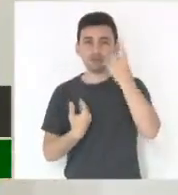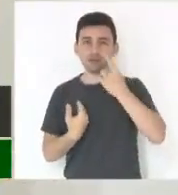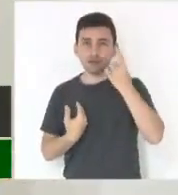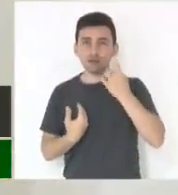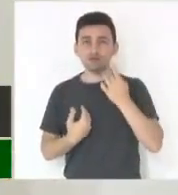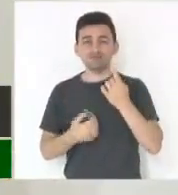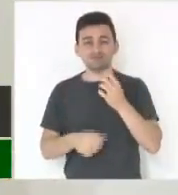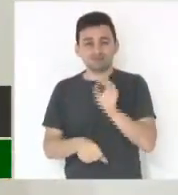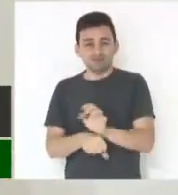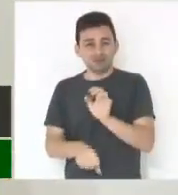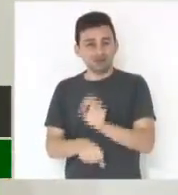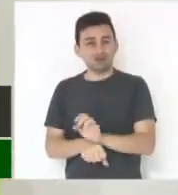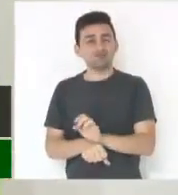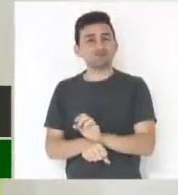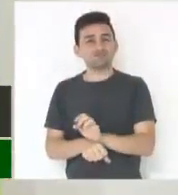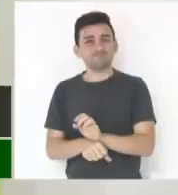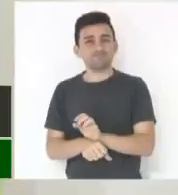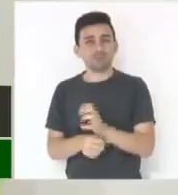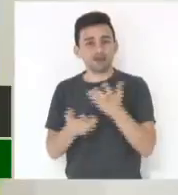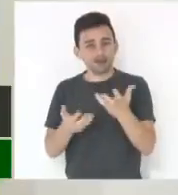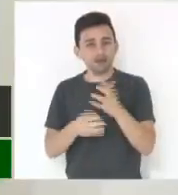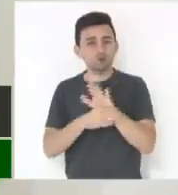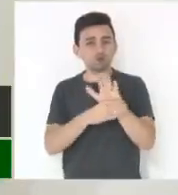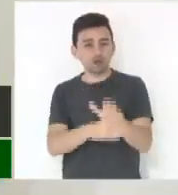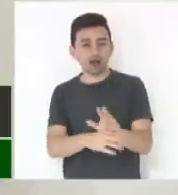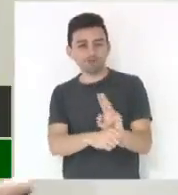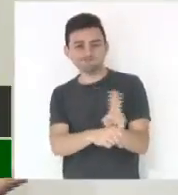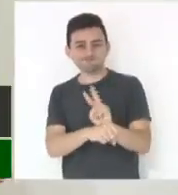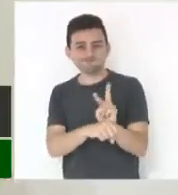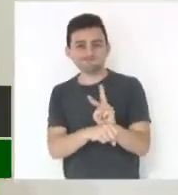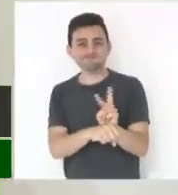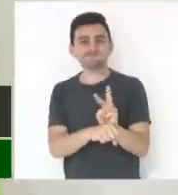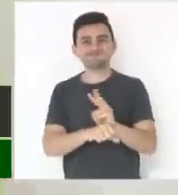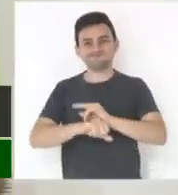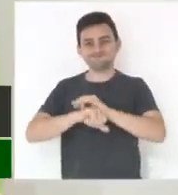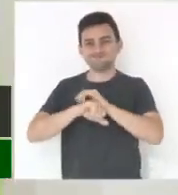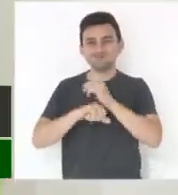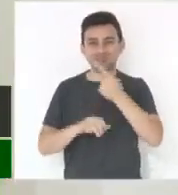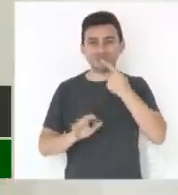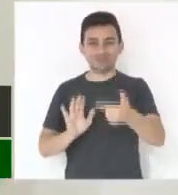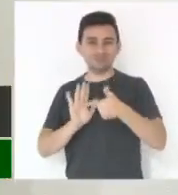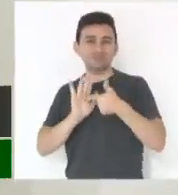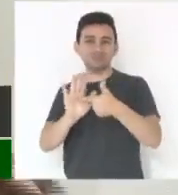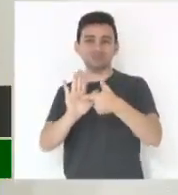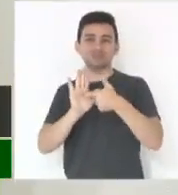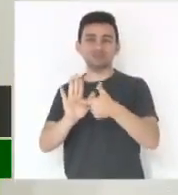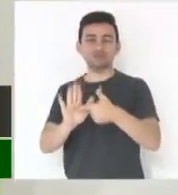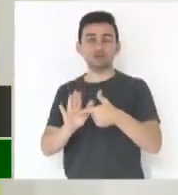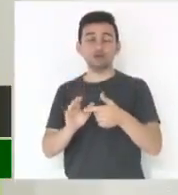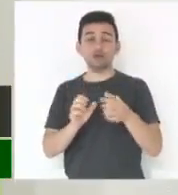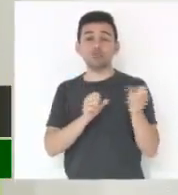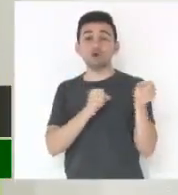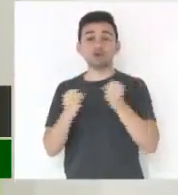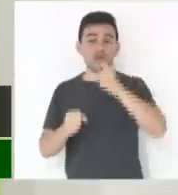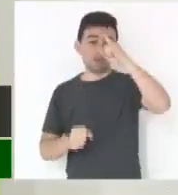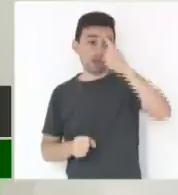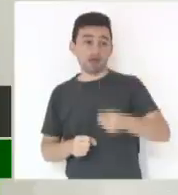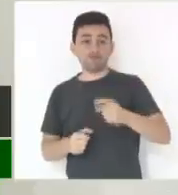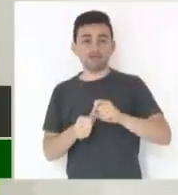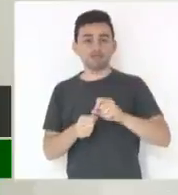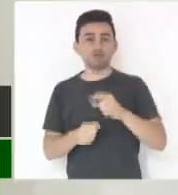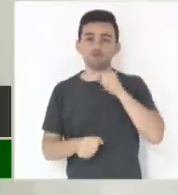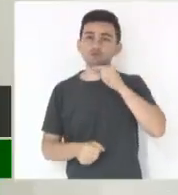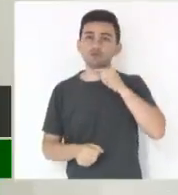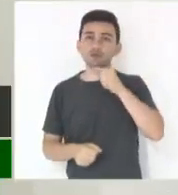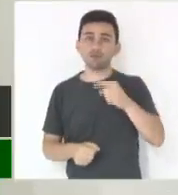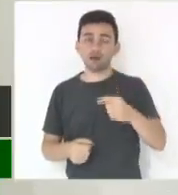estaduais, podemos fazer, que é fiscalizar, que é denunciar, que não temos o poder de mandar fazer, mas dentro do